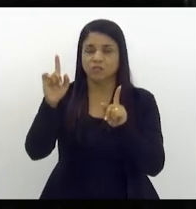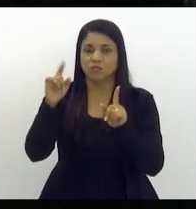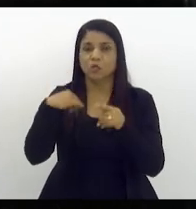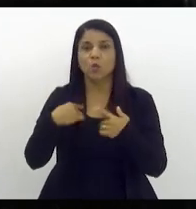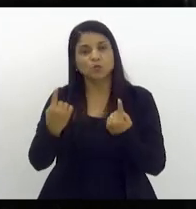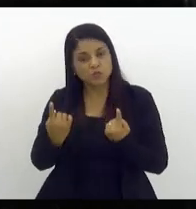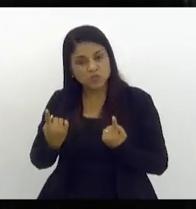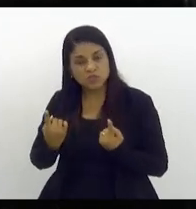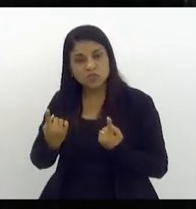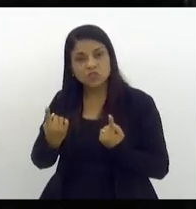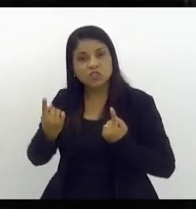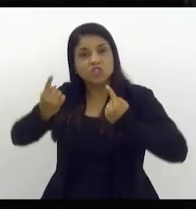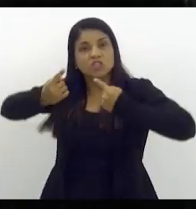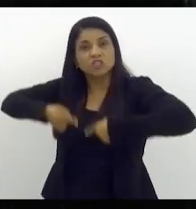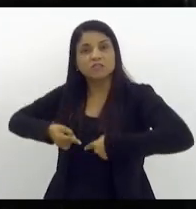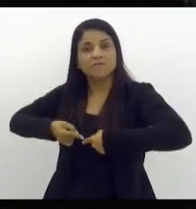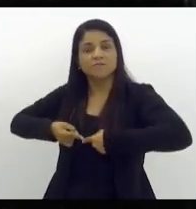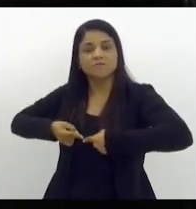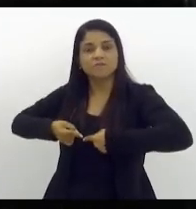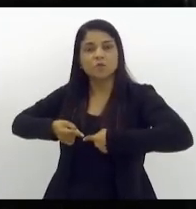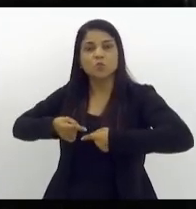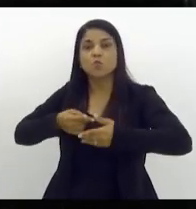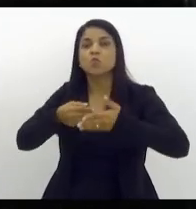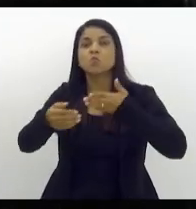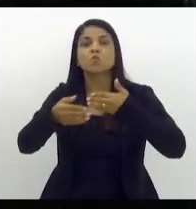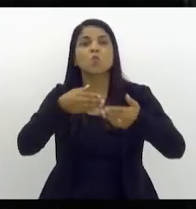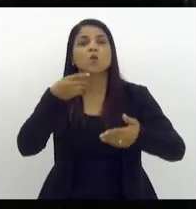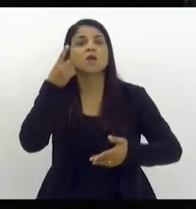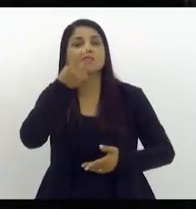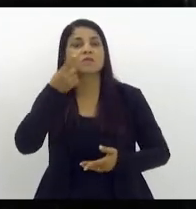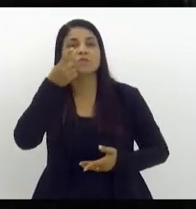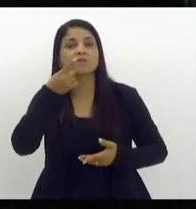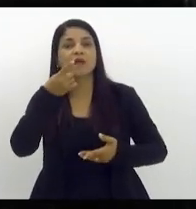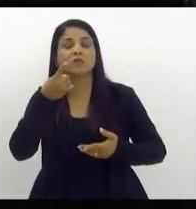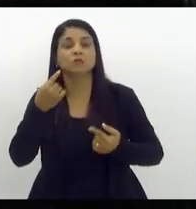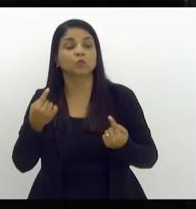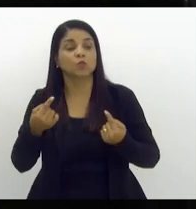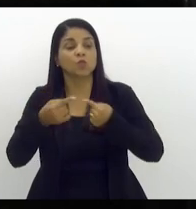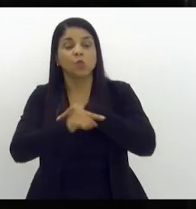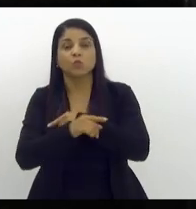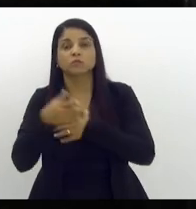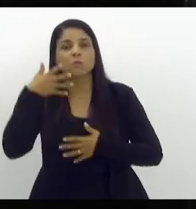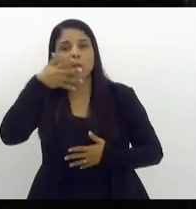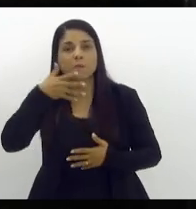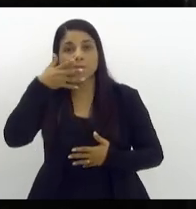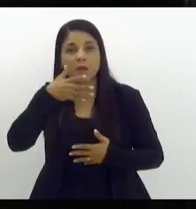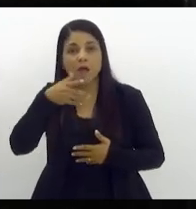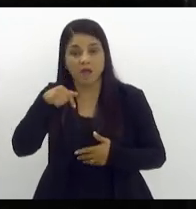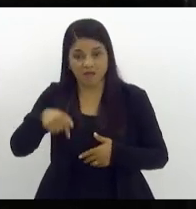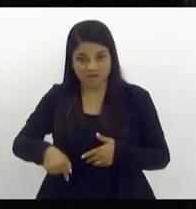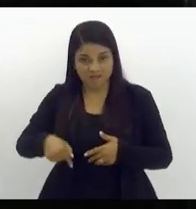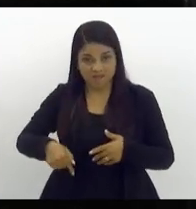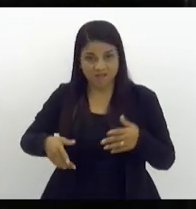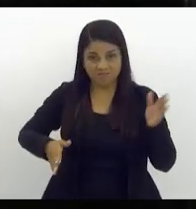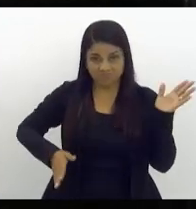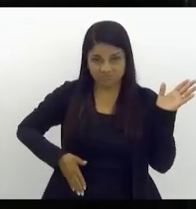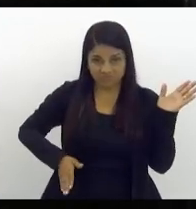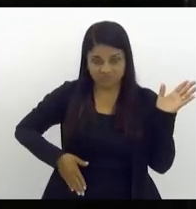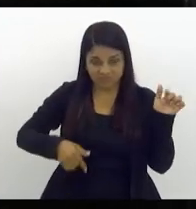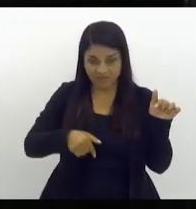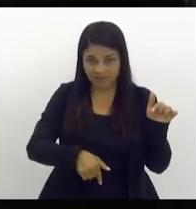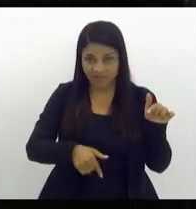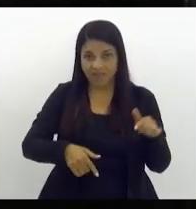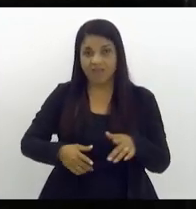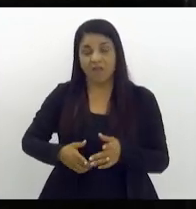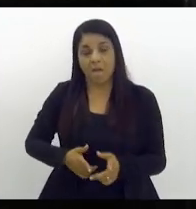contrário, a mostrar que os traficantes não têm 762, não, têm lança-mísseis,